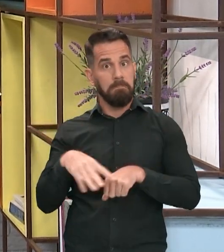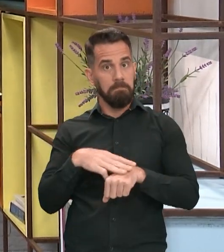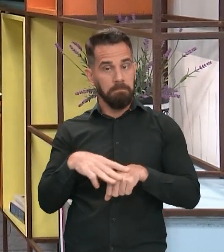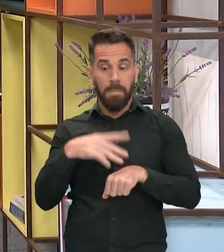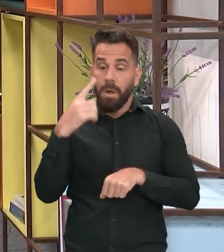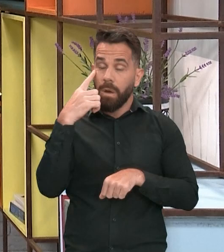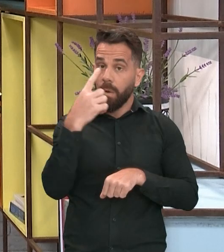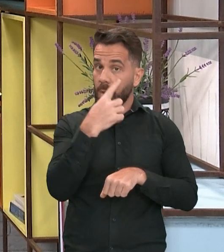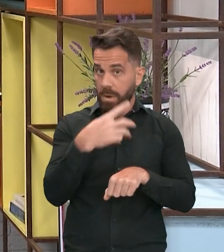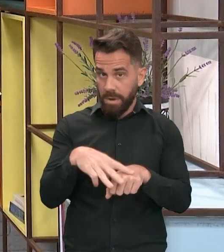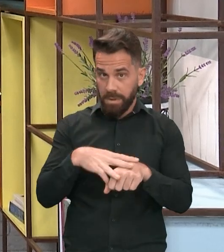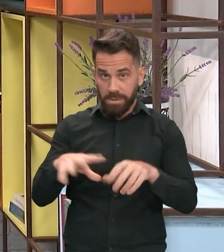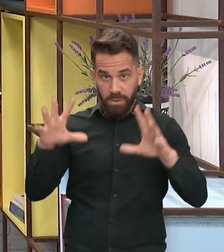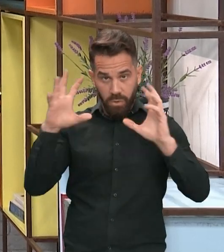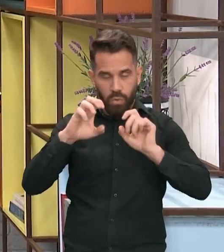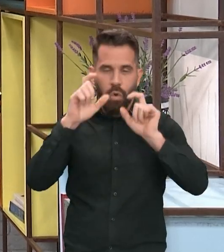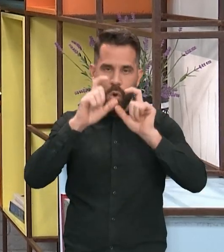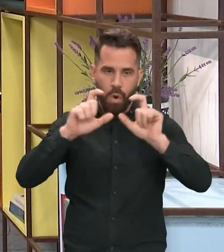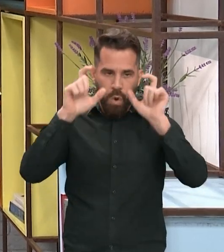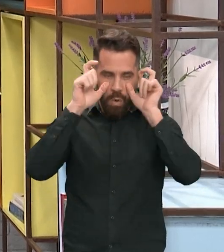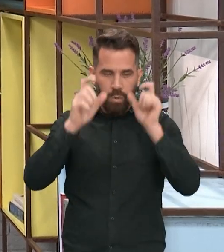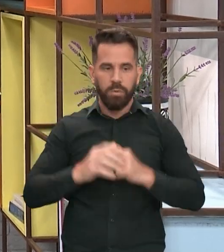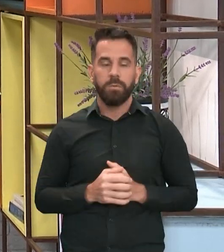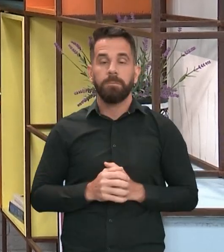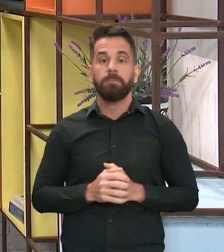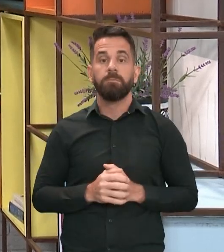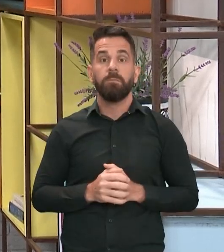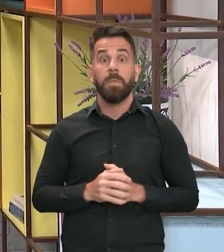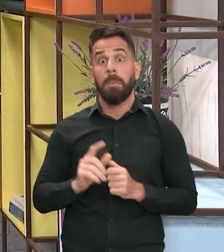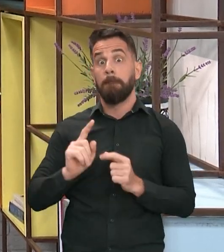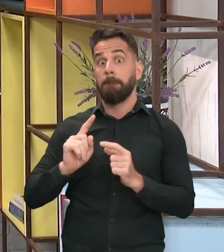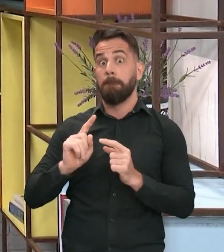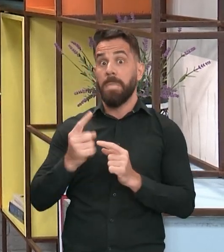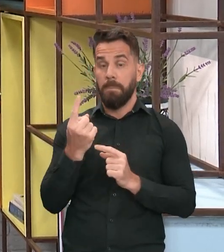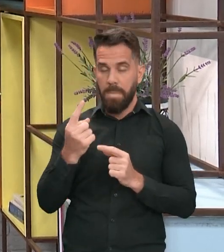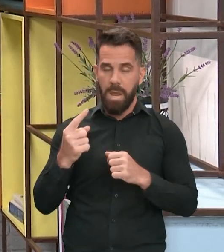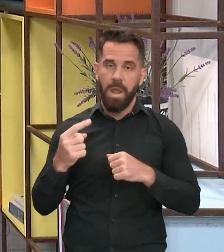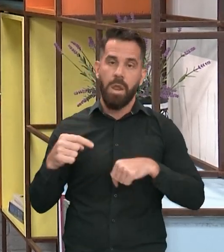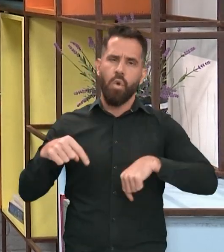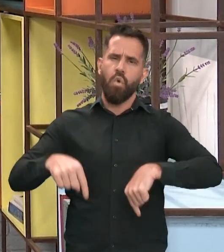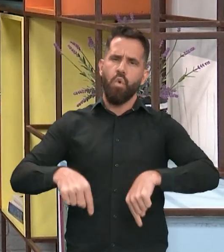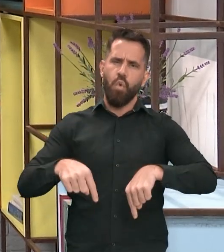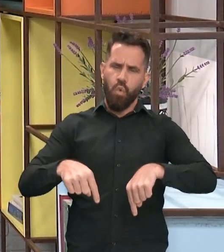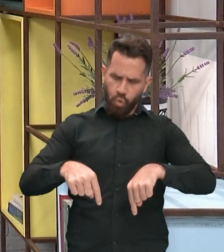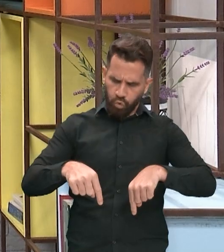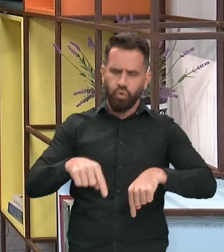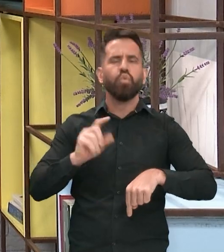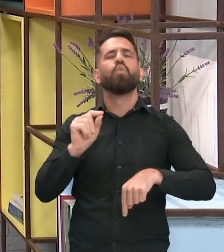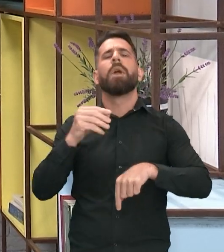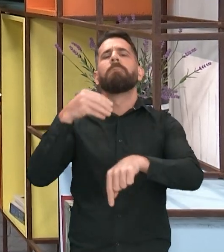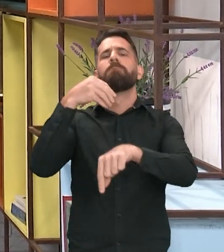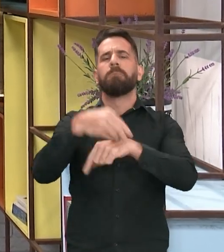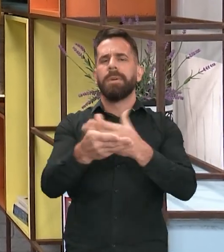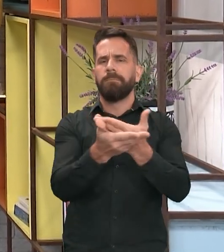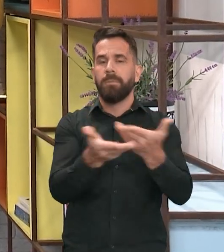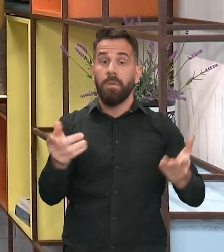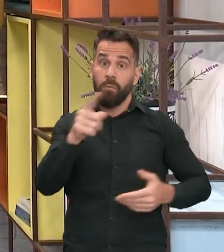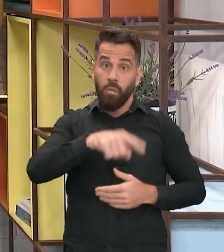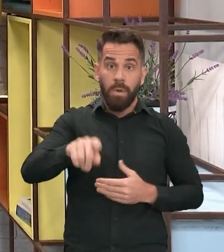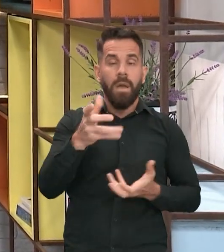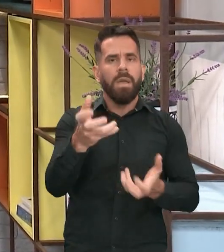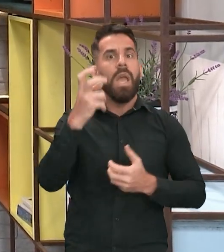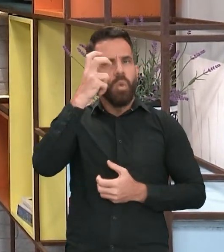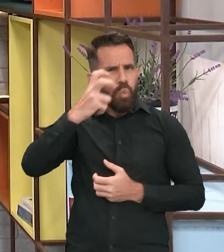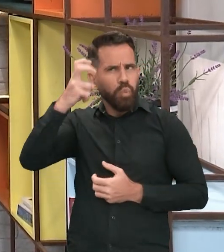castanhos escuros e eu uso óculos. Primeiro, na nossa programação do dia de hoje, é para você que está querendo algo mais